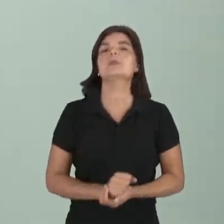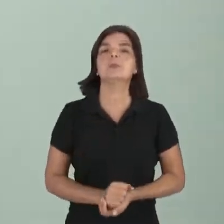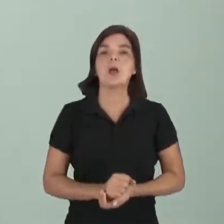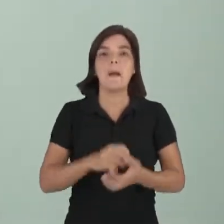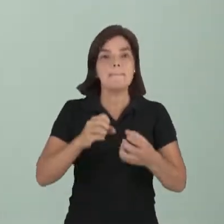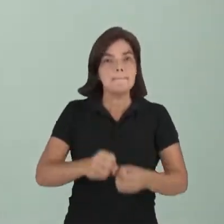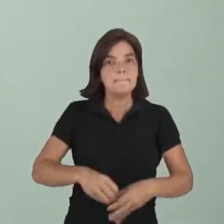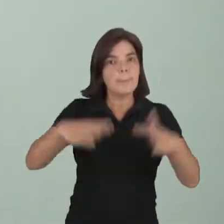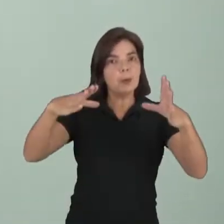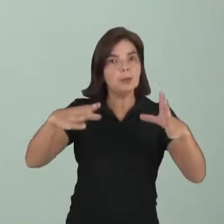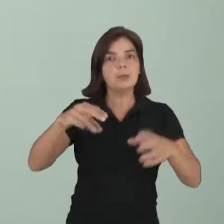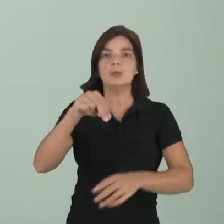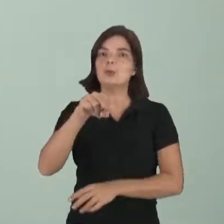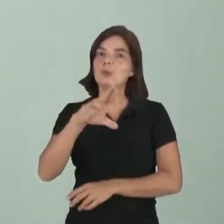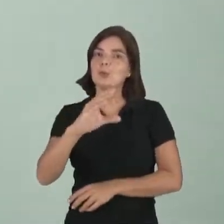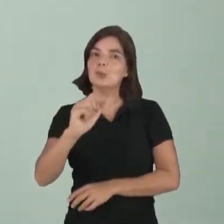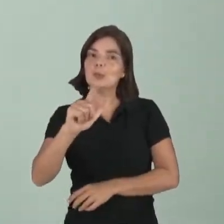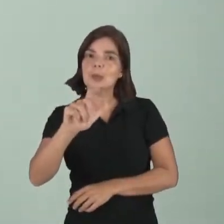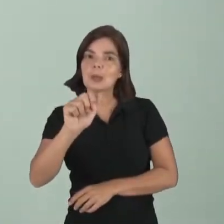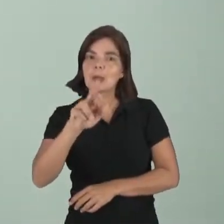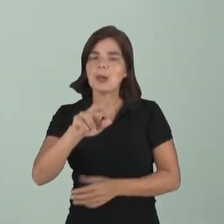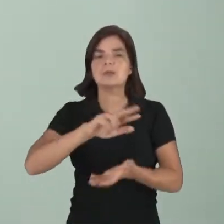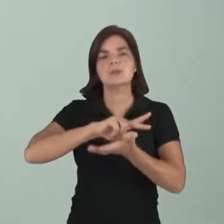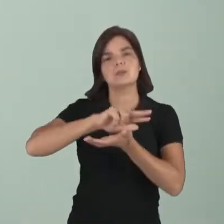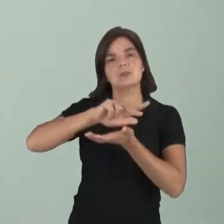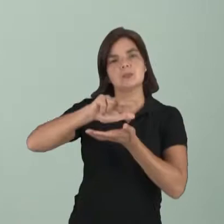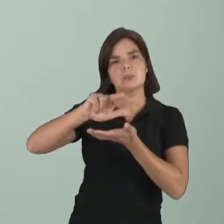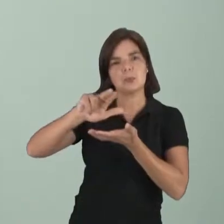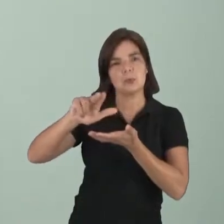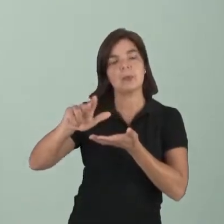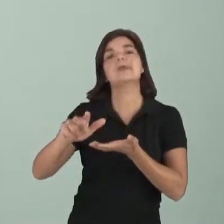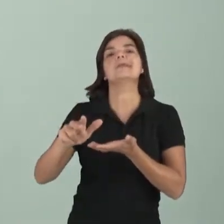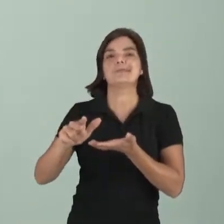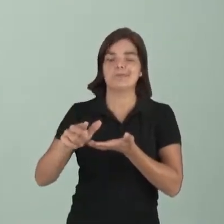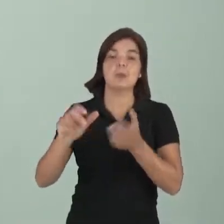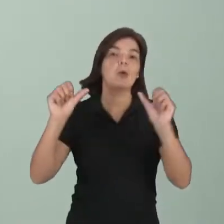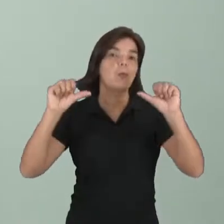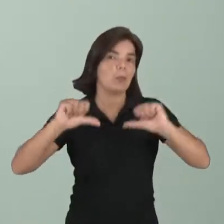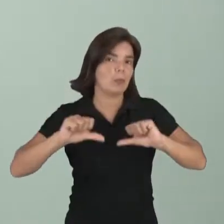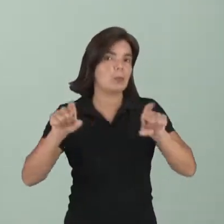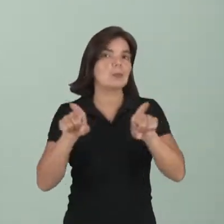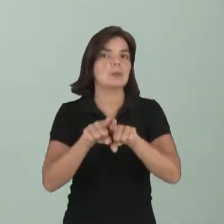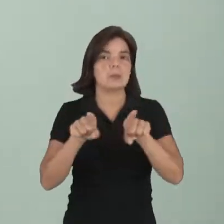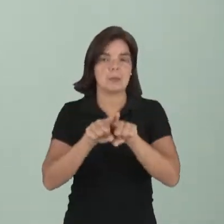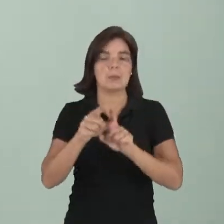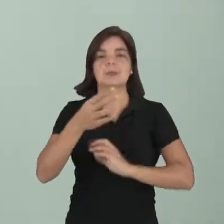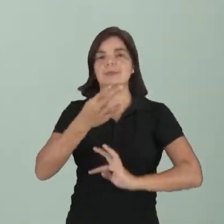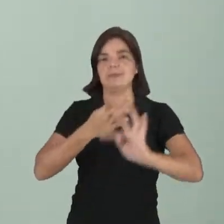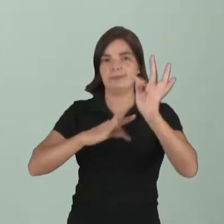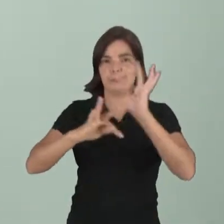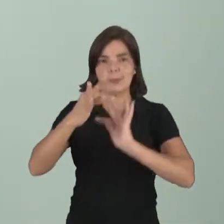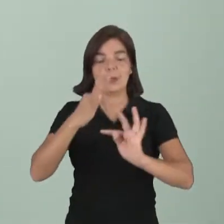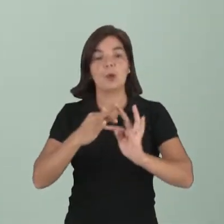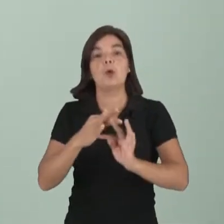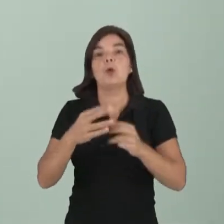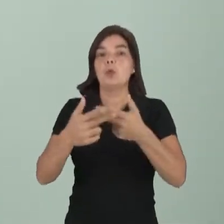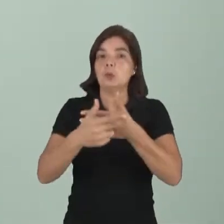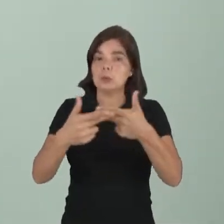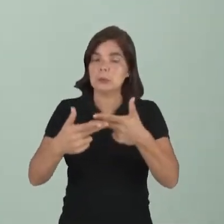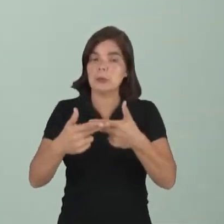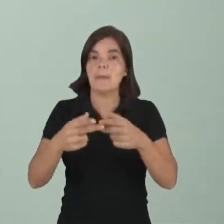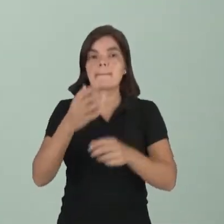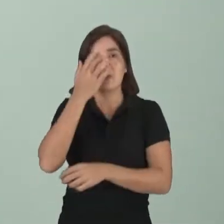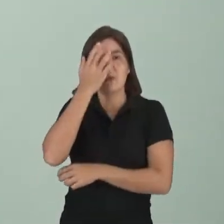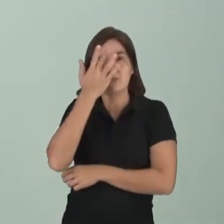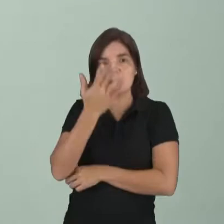as bombas nucleares. Então, são muitos os efeitos negativos também da tecnologia. O que era para ser